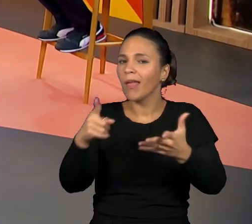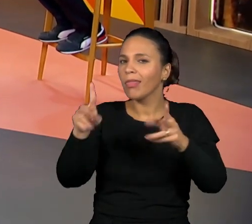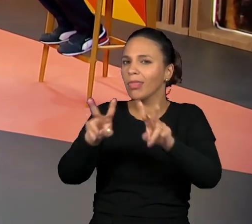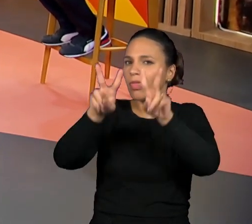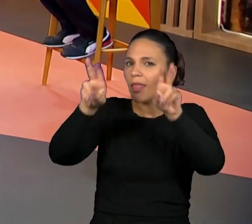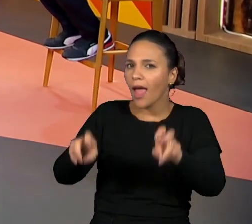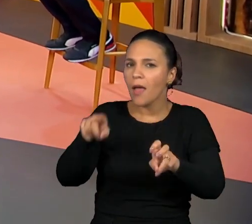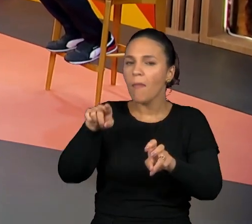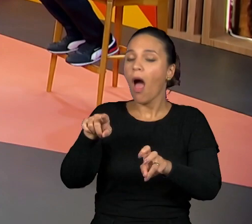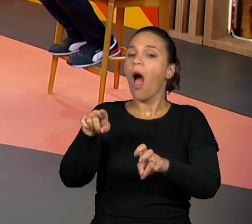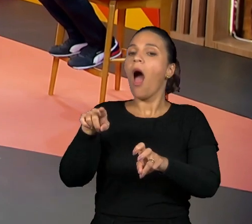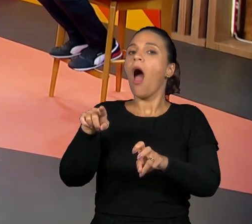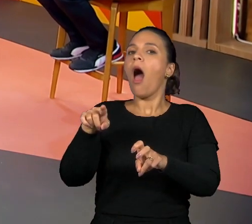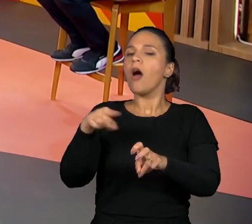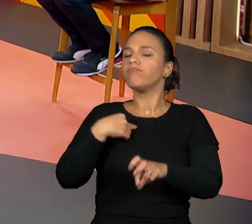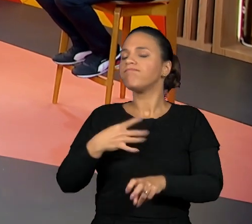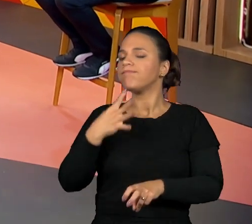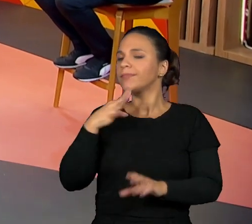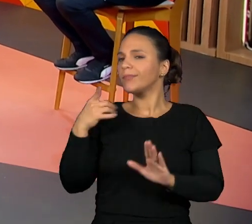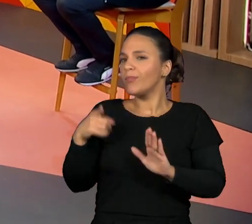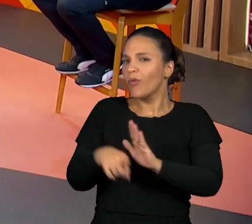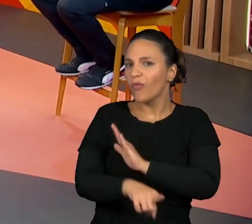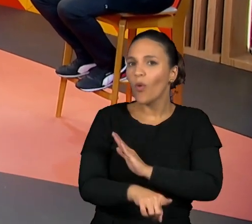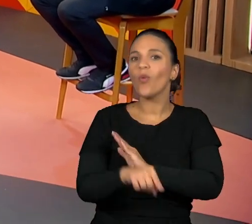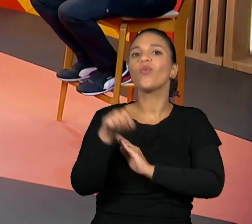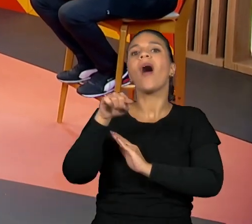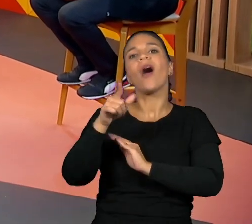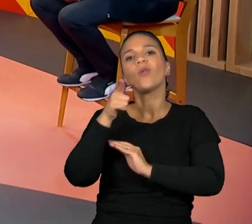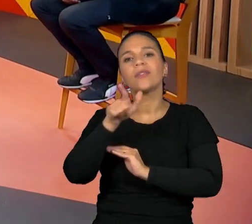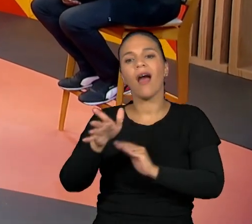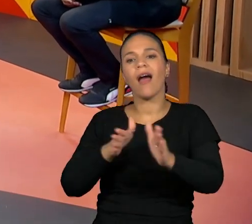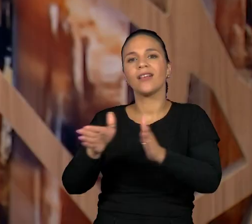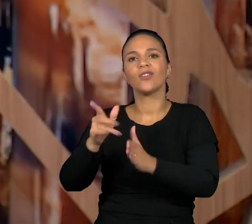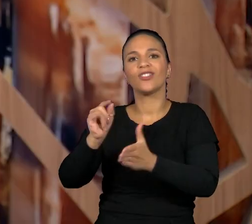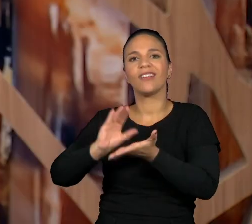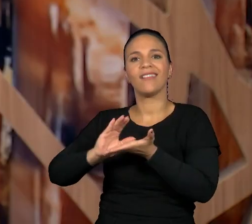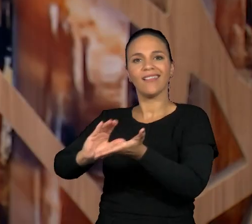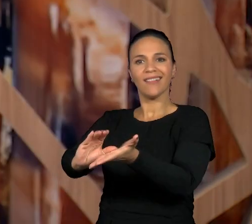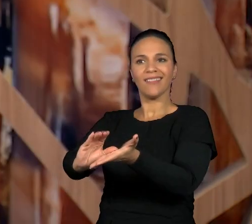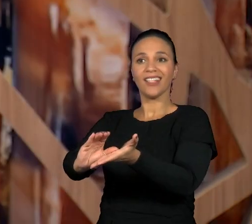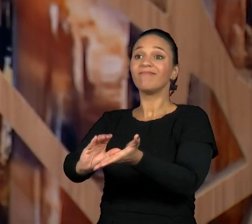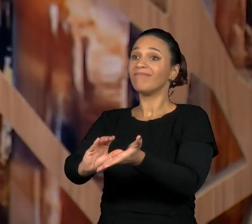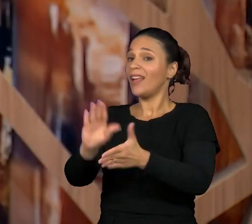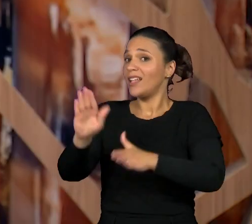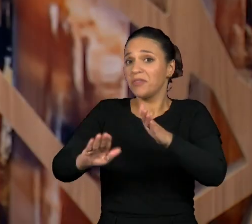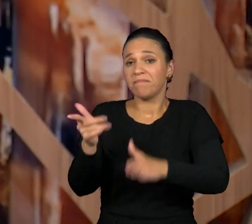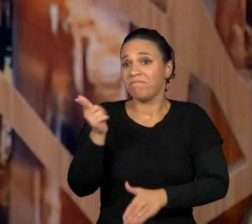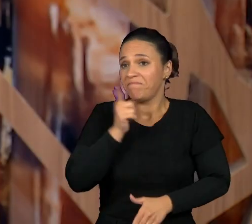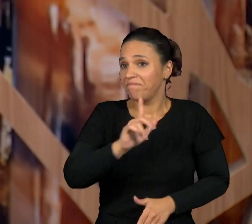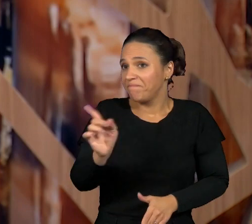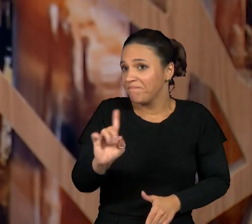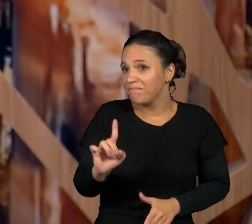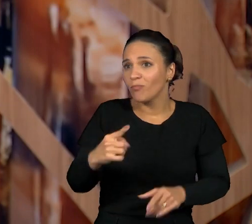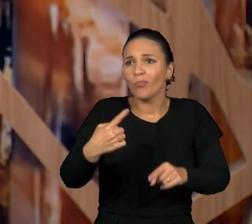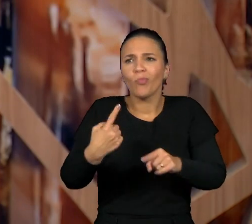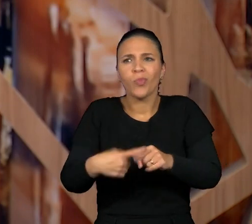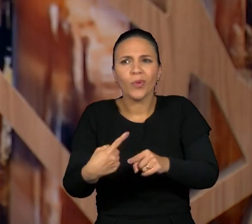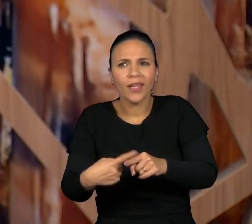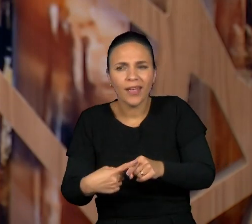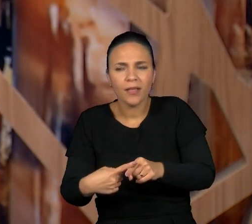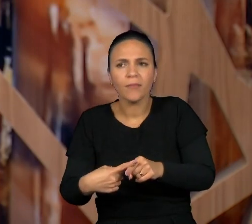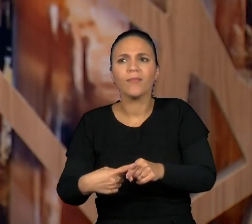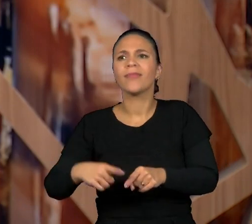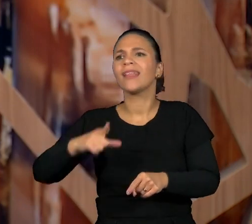para que essa pessoa tenha acesso a uma verba que nem sempre chega, porque são